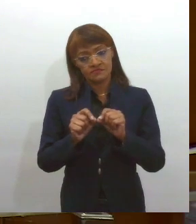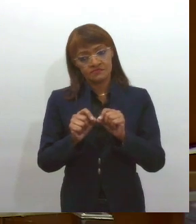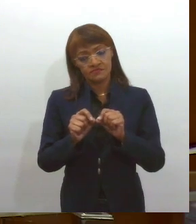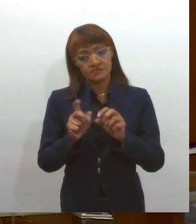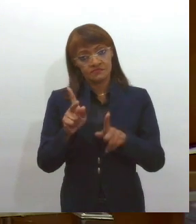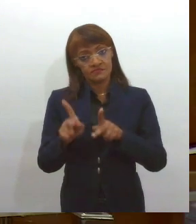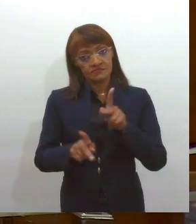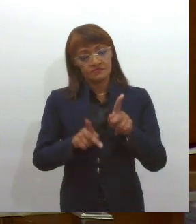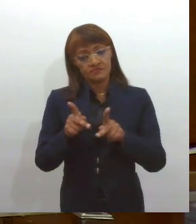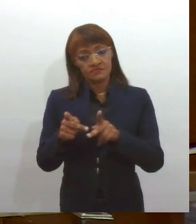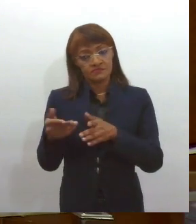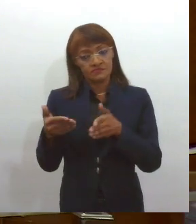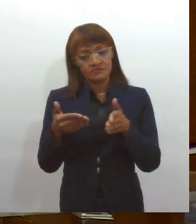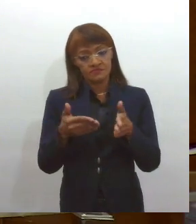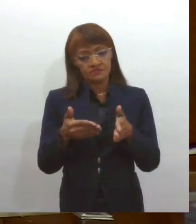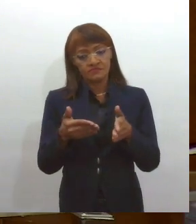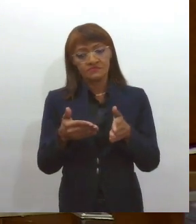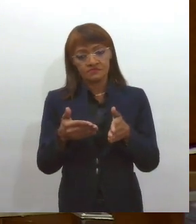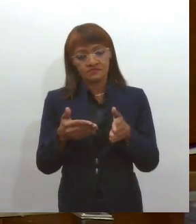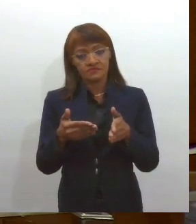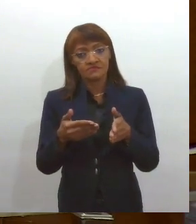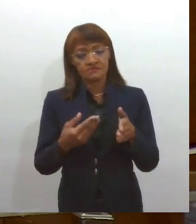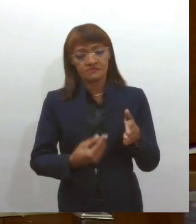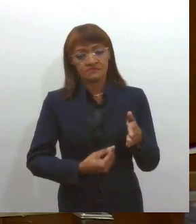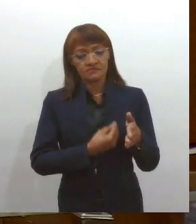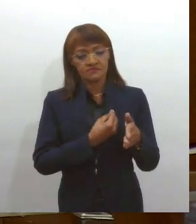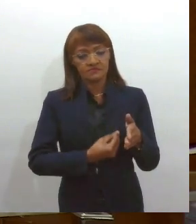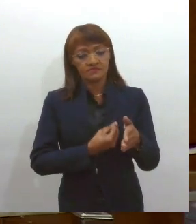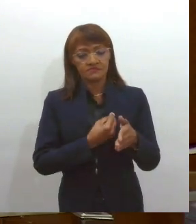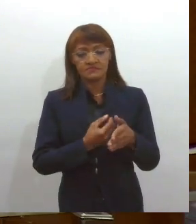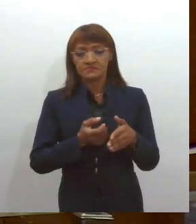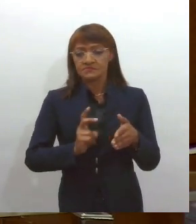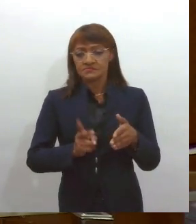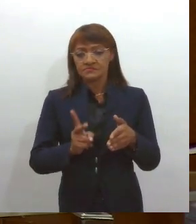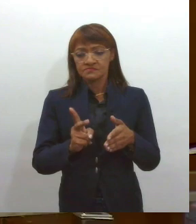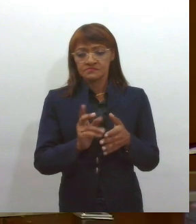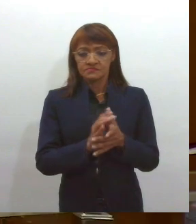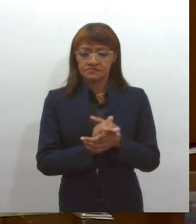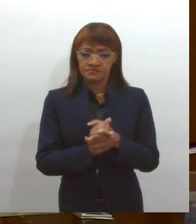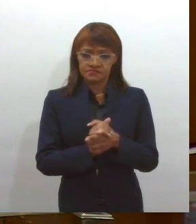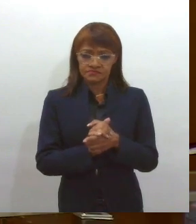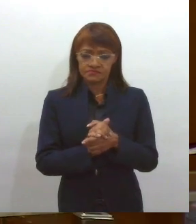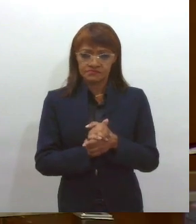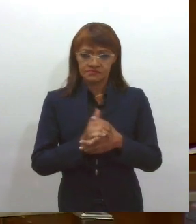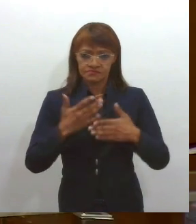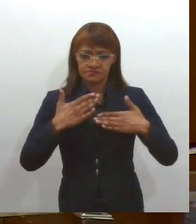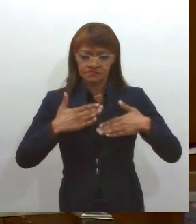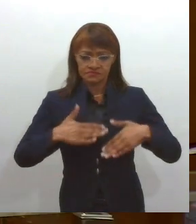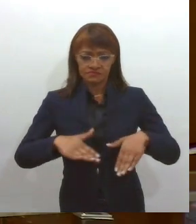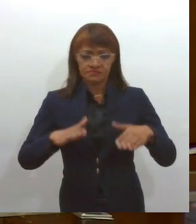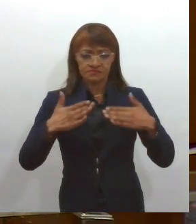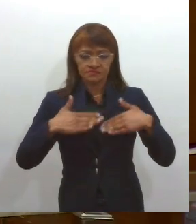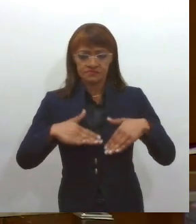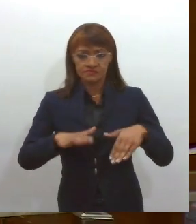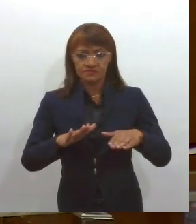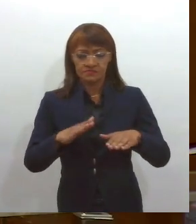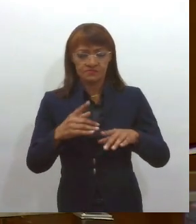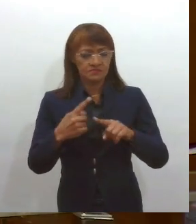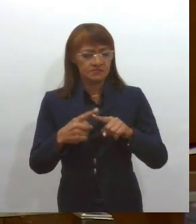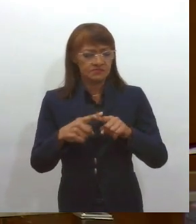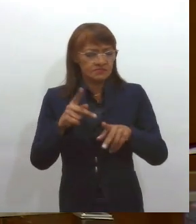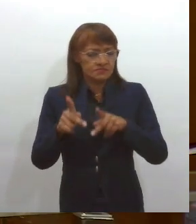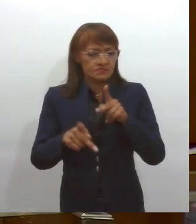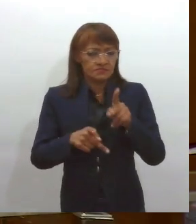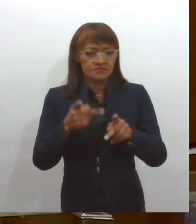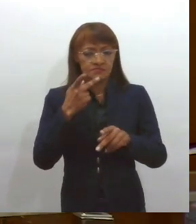passam diariamente possa ficar tranquilo né que o que o povo mais fala mas se comenta né é com receio que